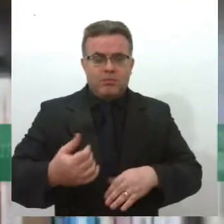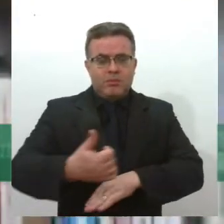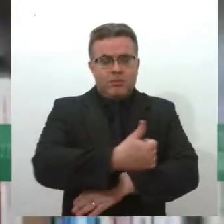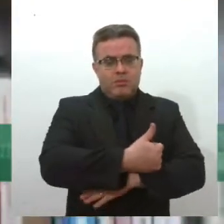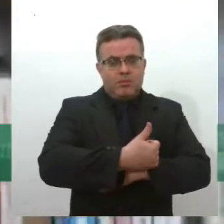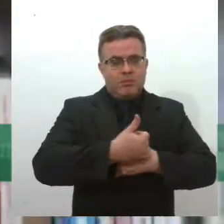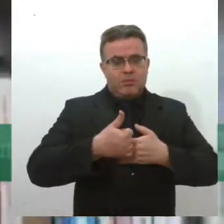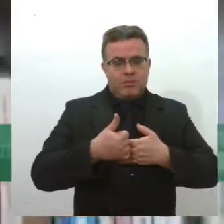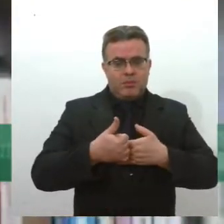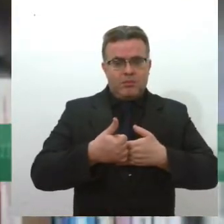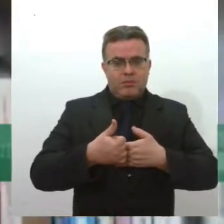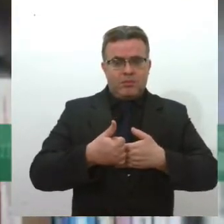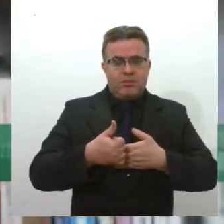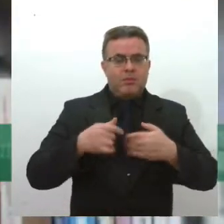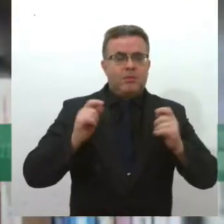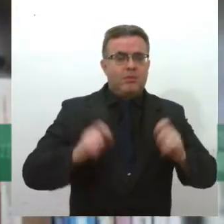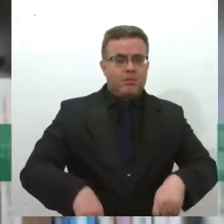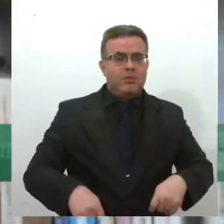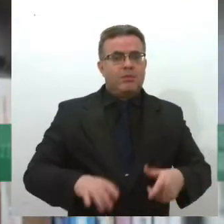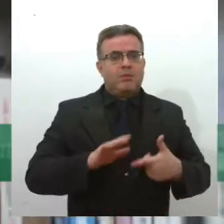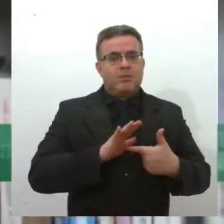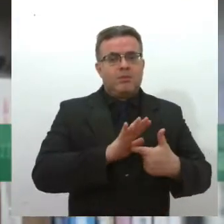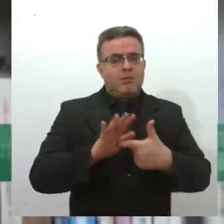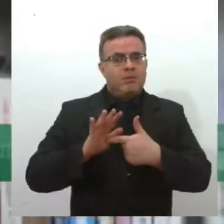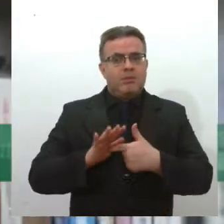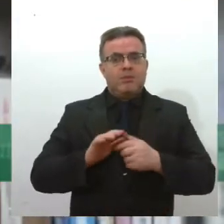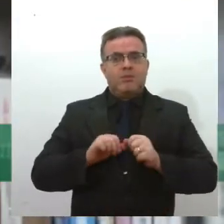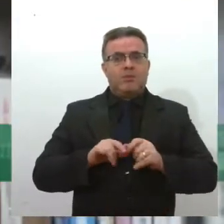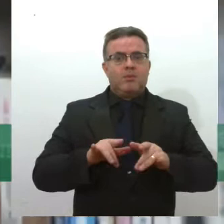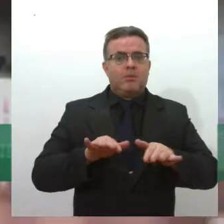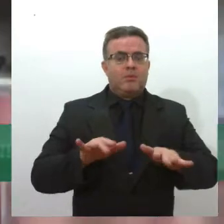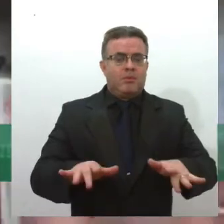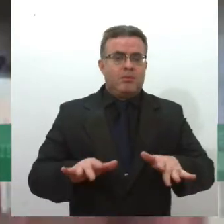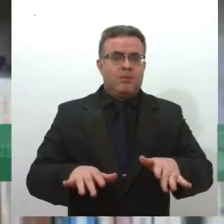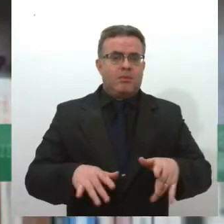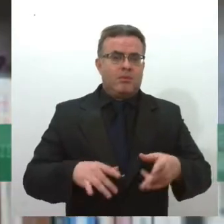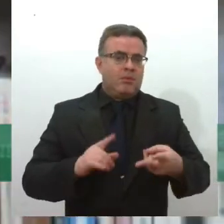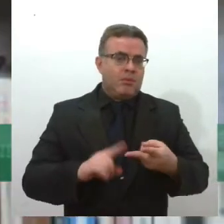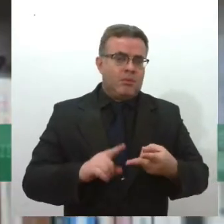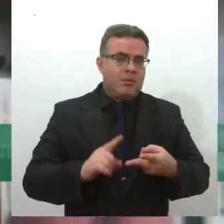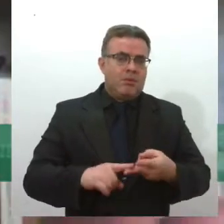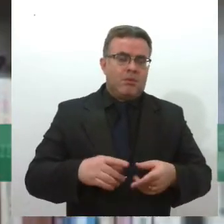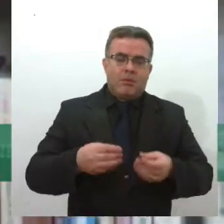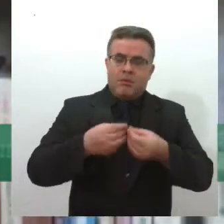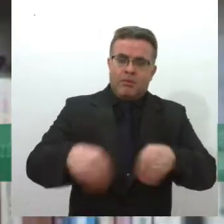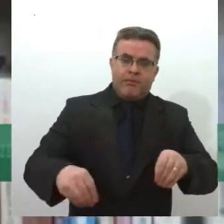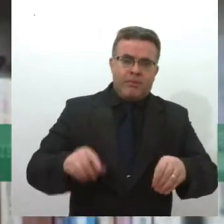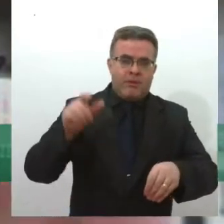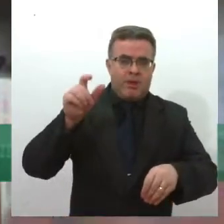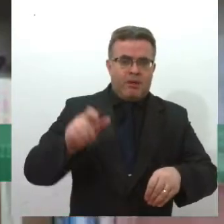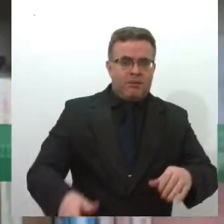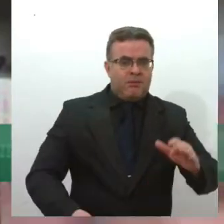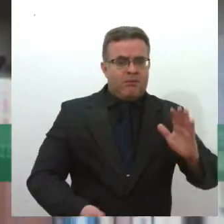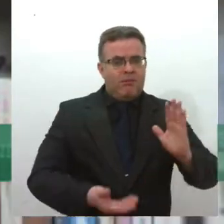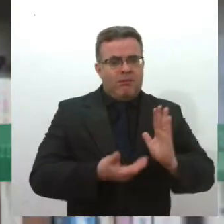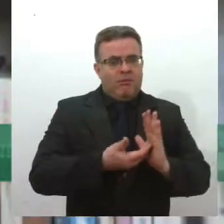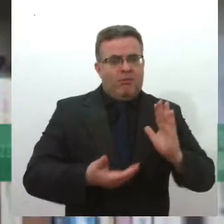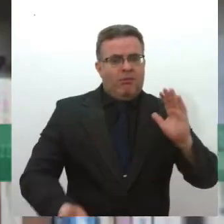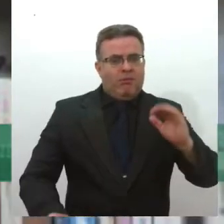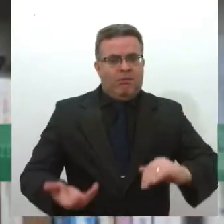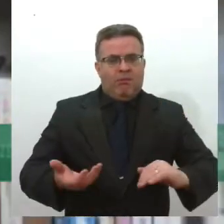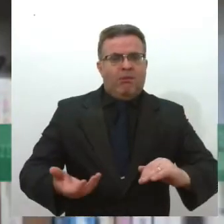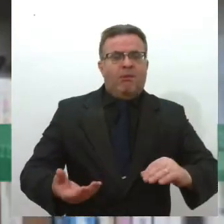moralidade, ele pode também repercutir no campo da improbidade. O que que fez a Câmara e o Senado? Destruíram